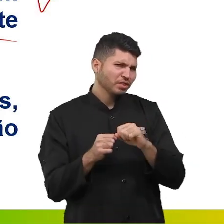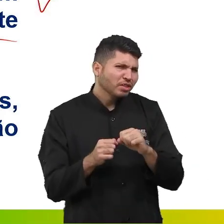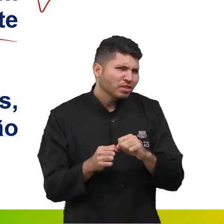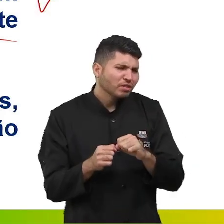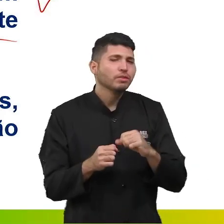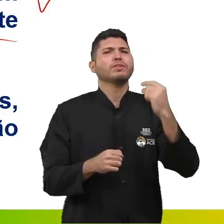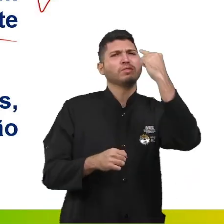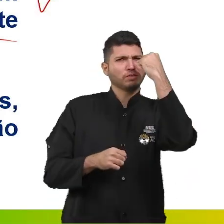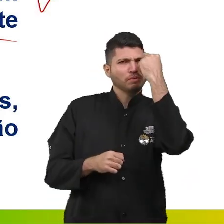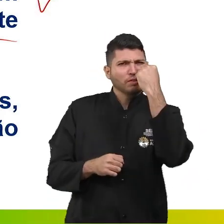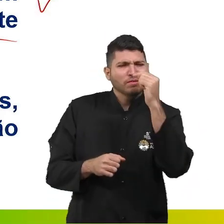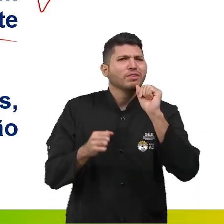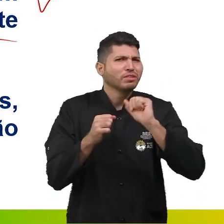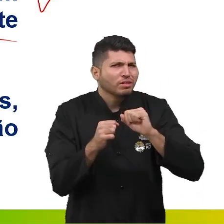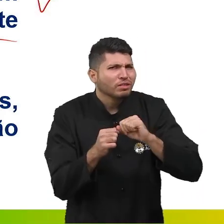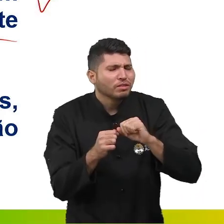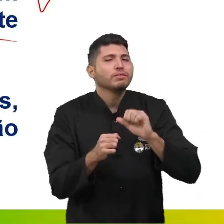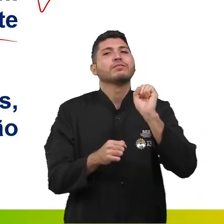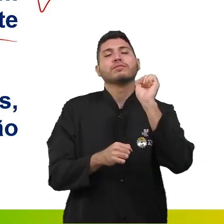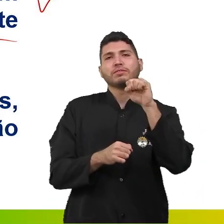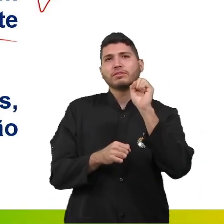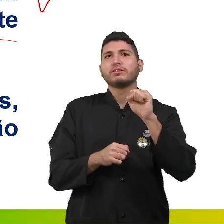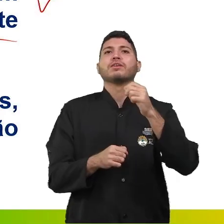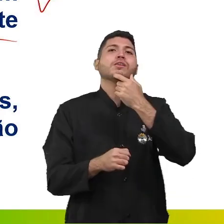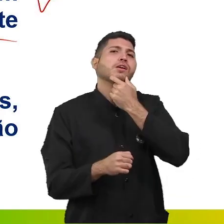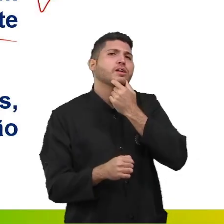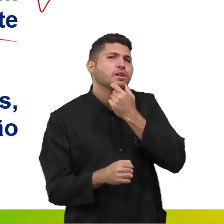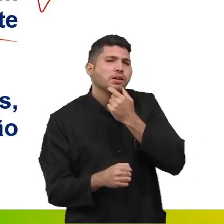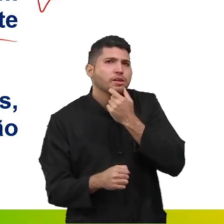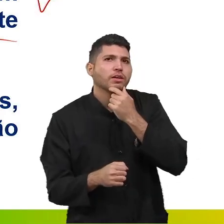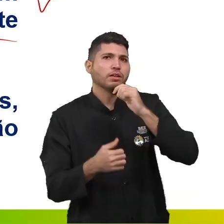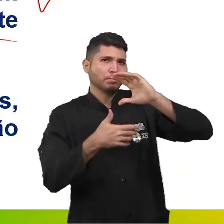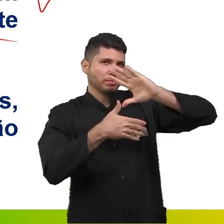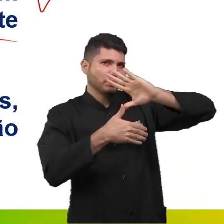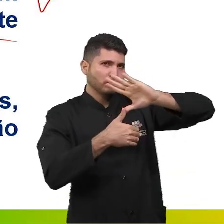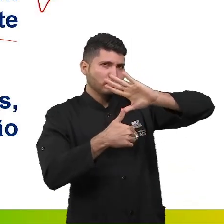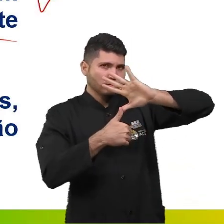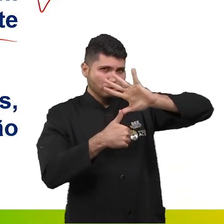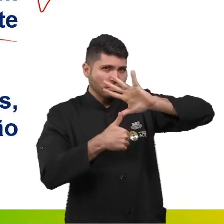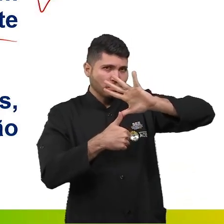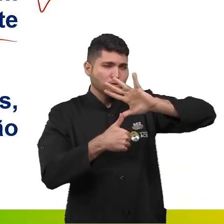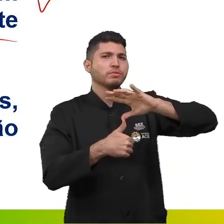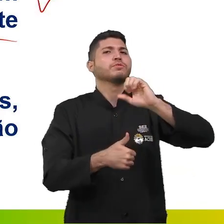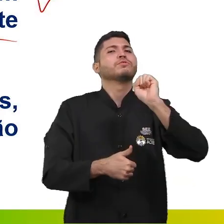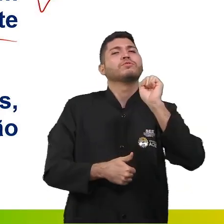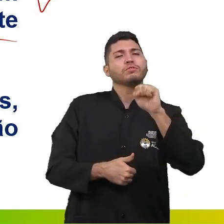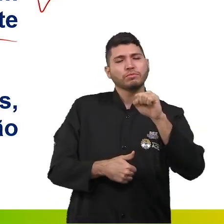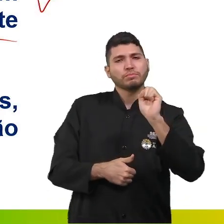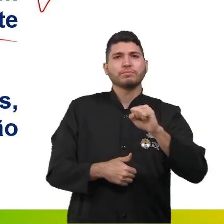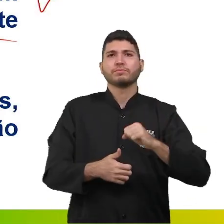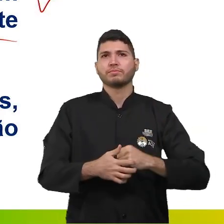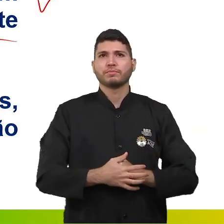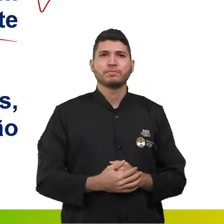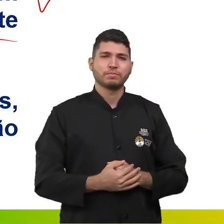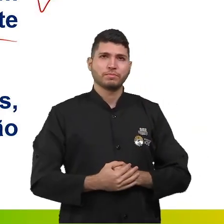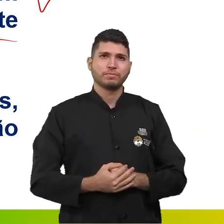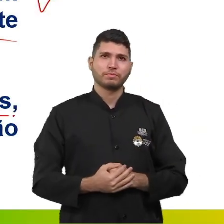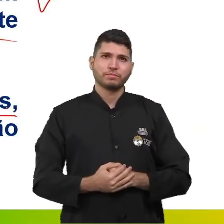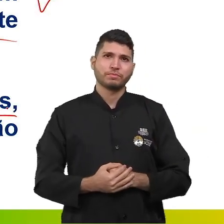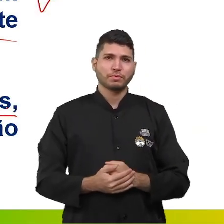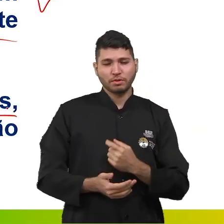espanhóis também? Também. Os ingleses também lá na América do Norte? Também. Esse comércio gerava